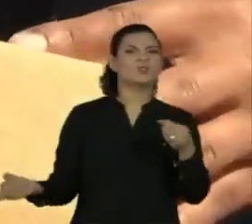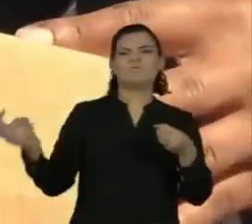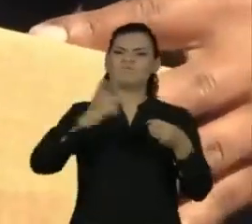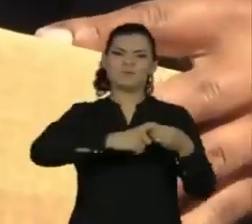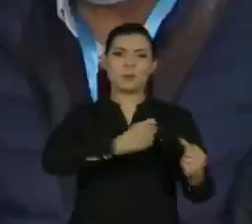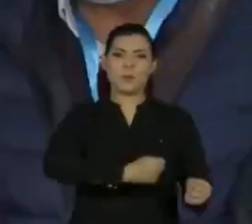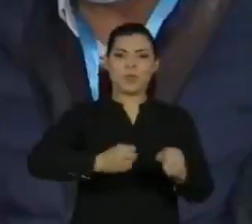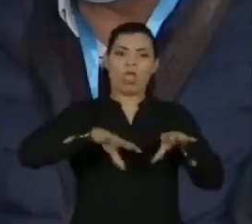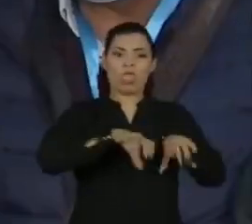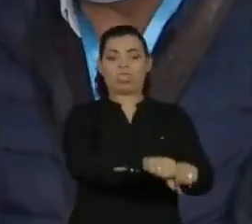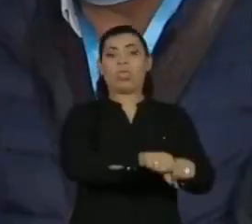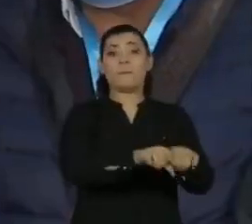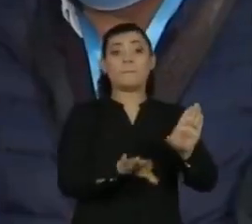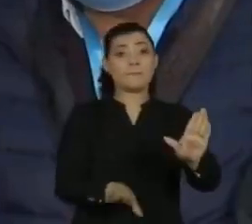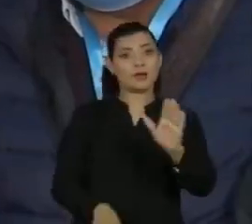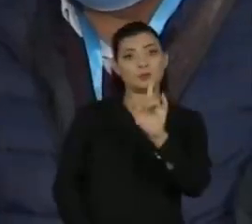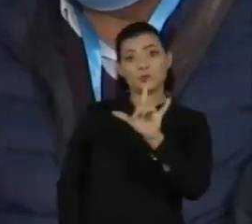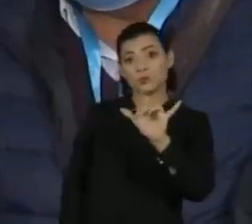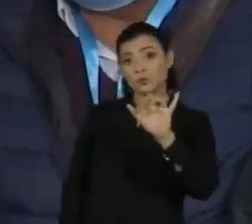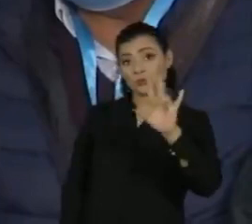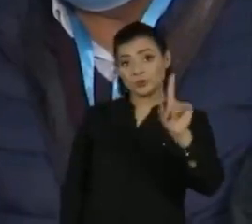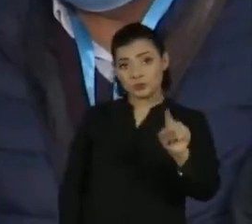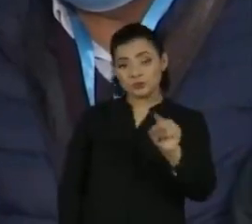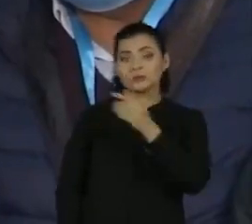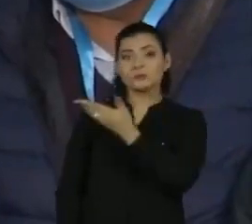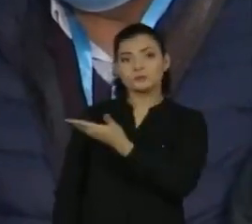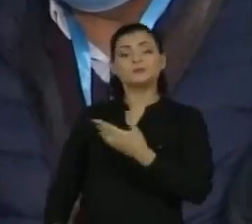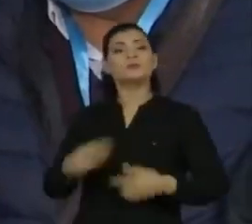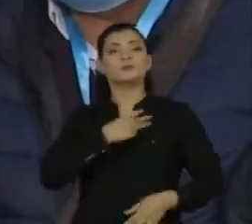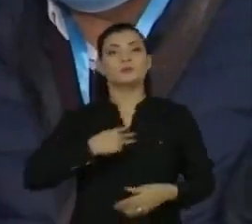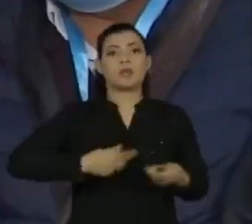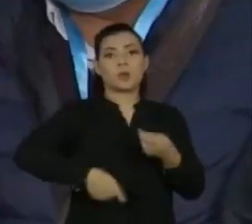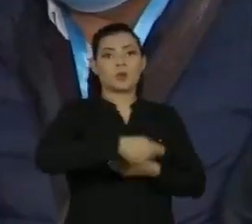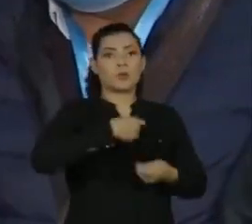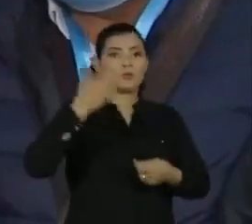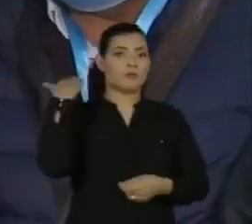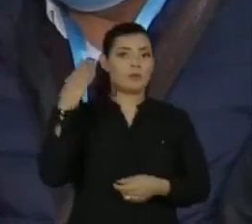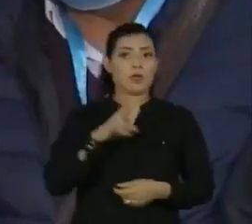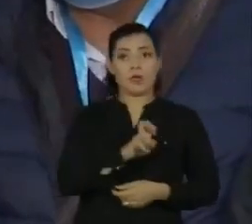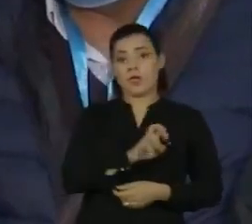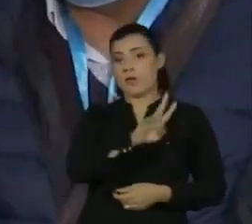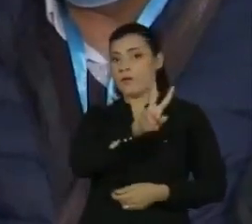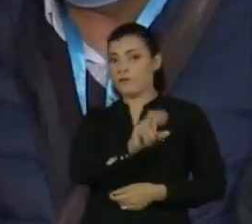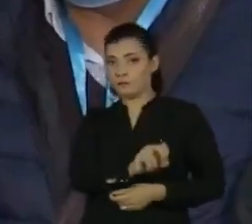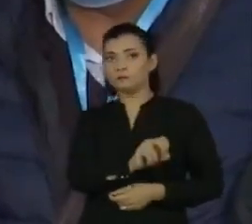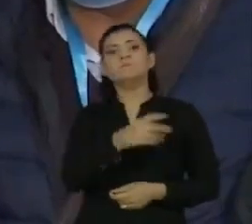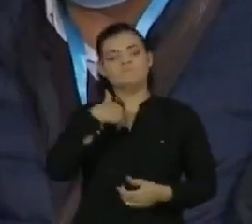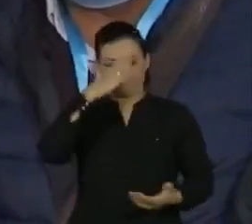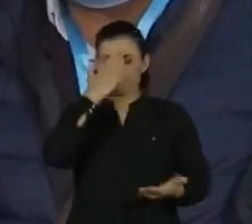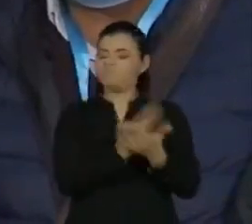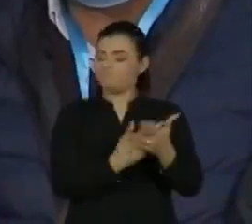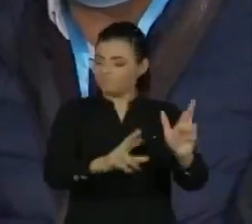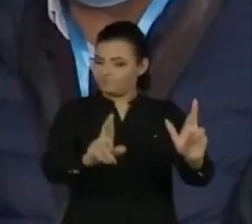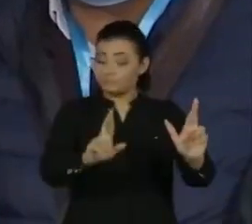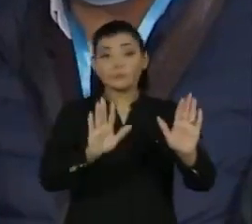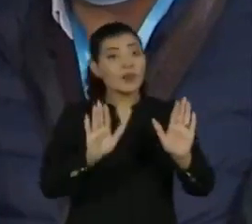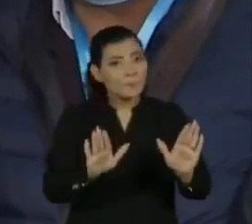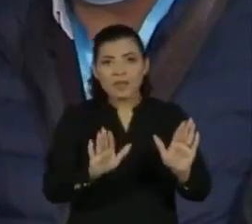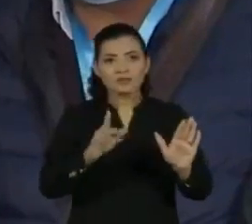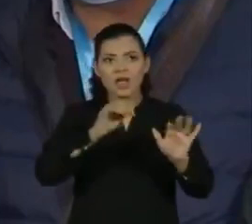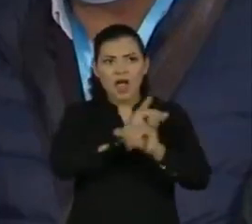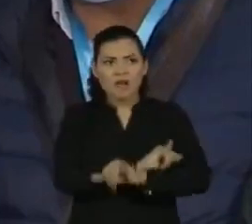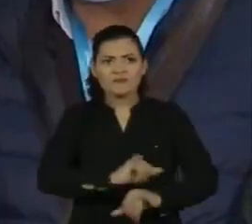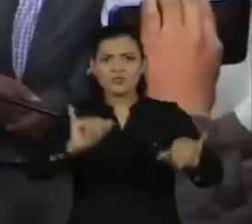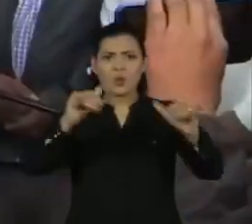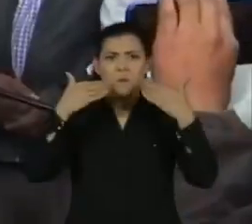volta ao poder. Luiz Arce, que foi ministro da Economia no governo de Evo Morales, parecia confiante, mas não